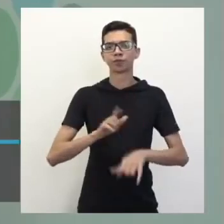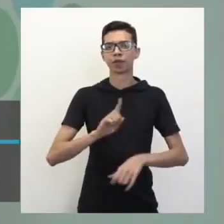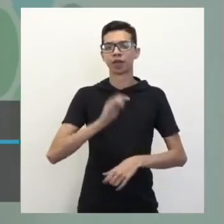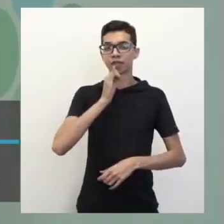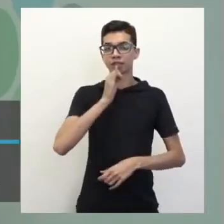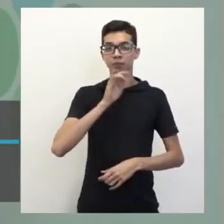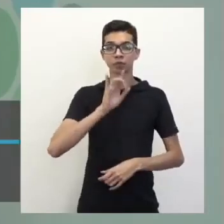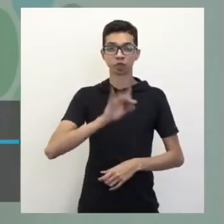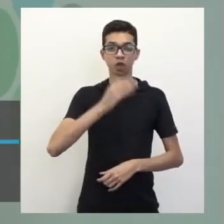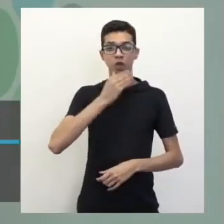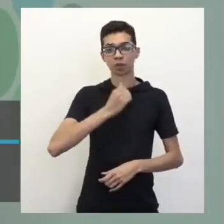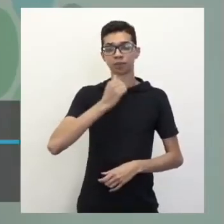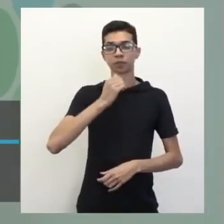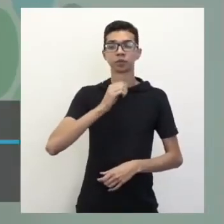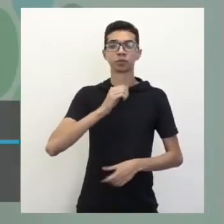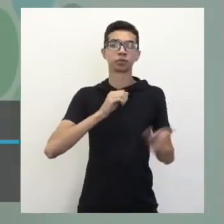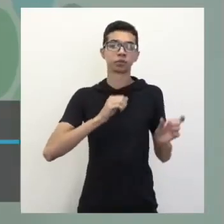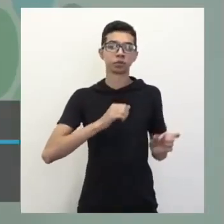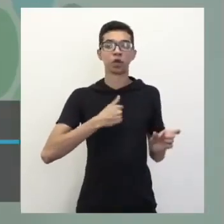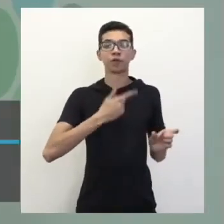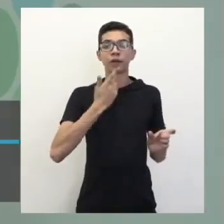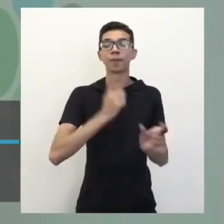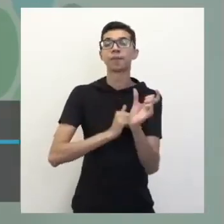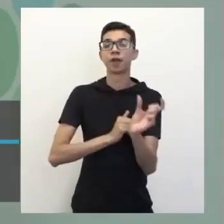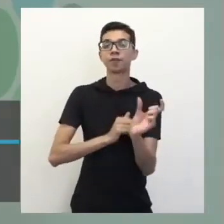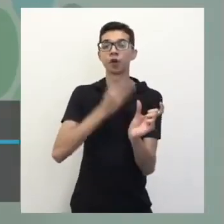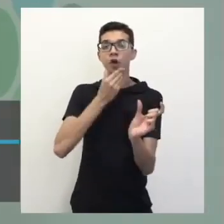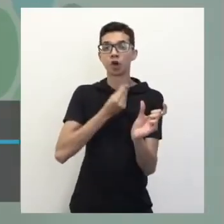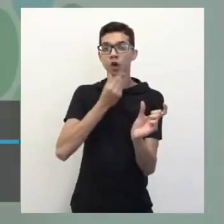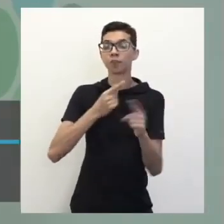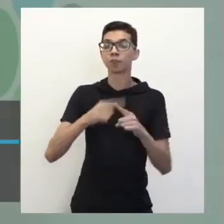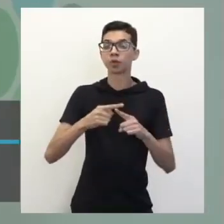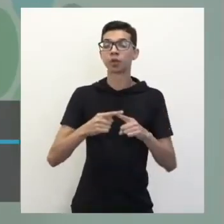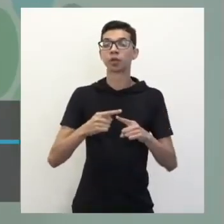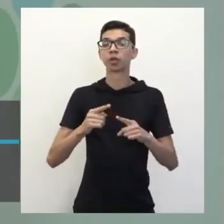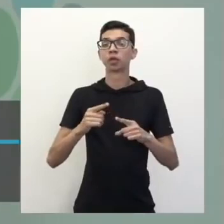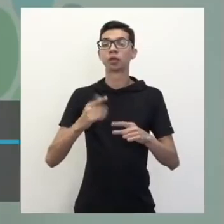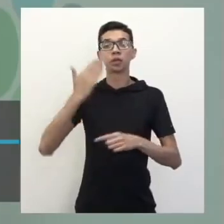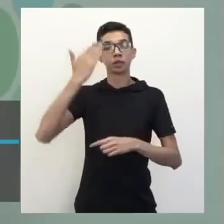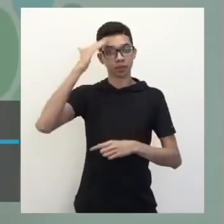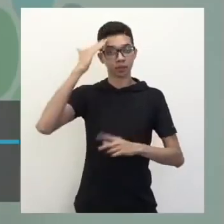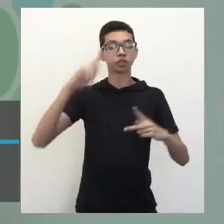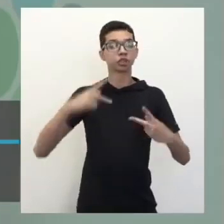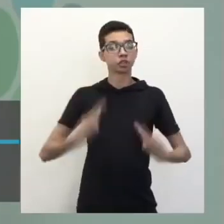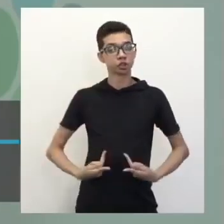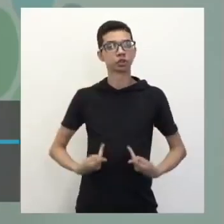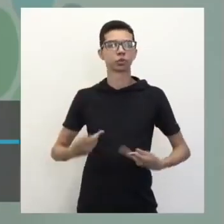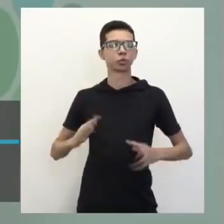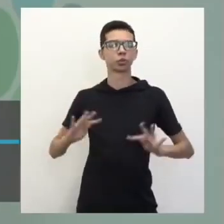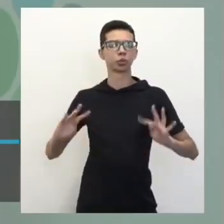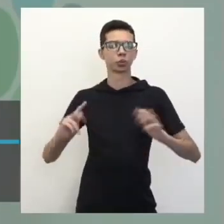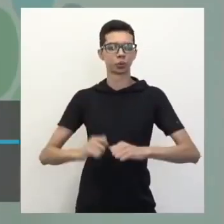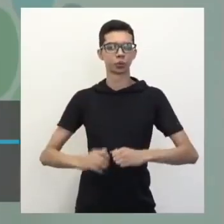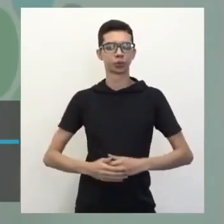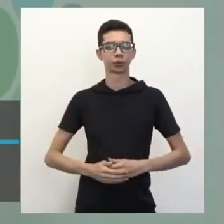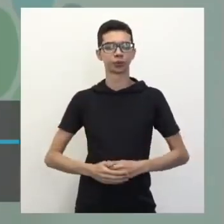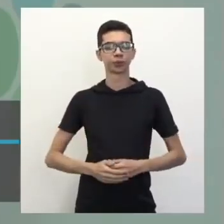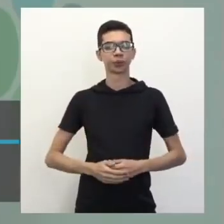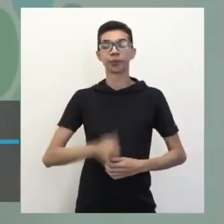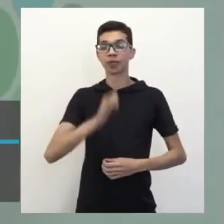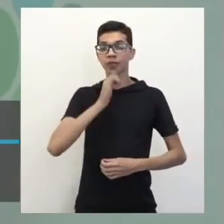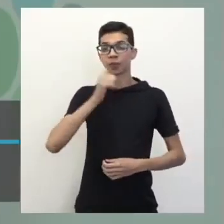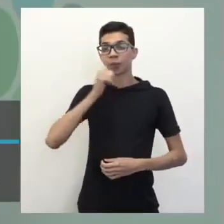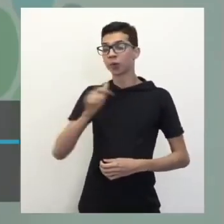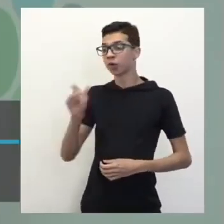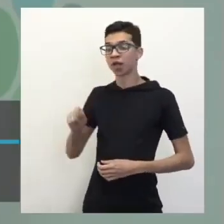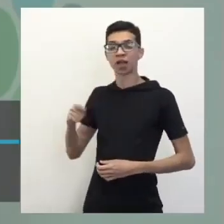maneira generalizada. Eles são o que são, o que a gente entende por homem sim, é assim, o que a gente entende por mulher é assim, por